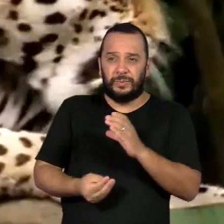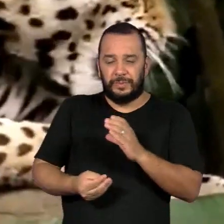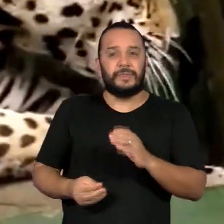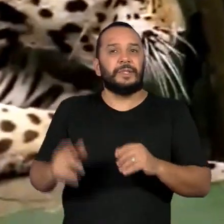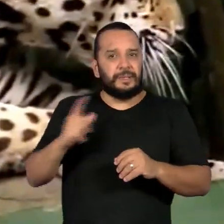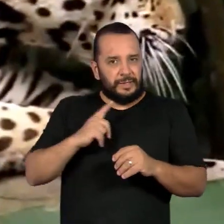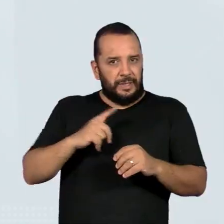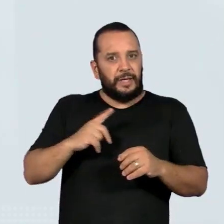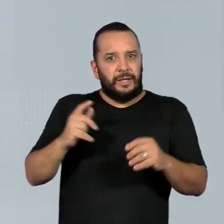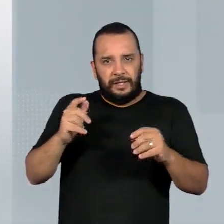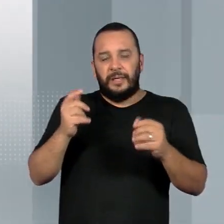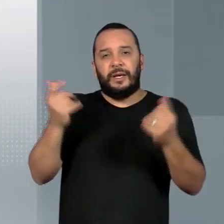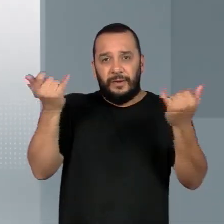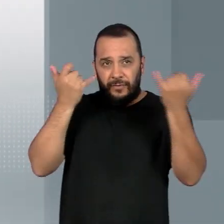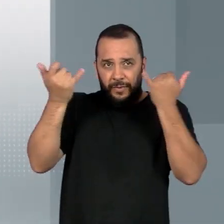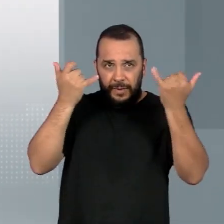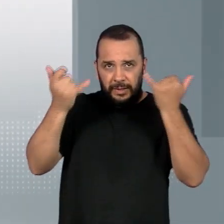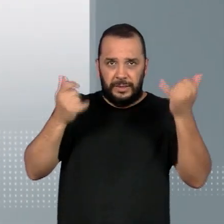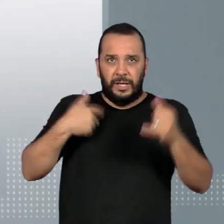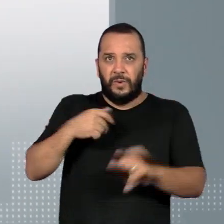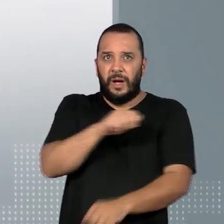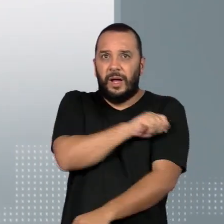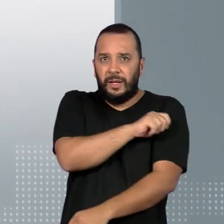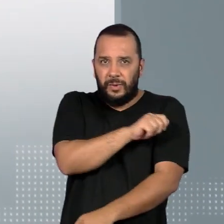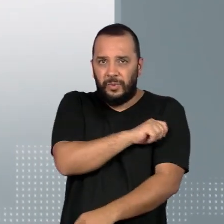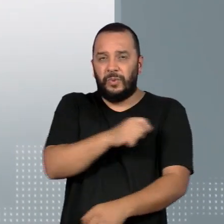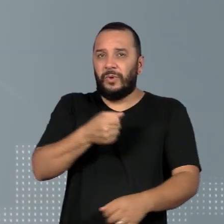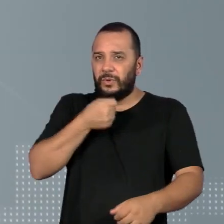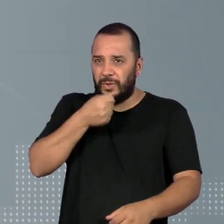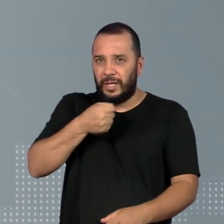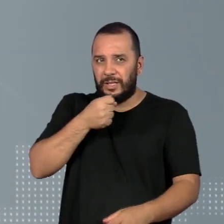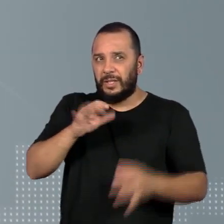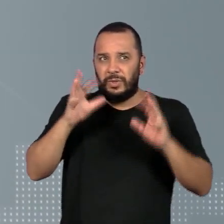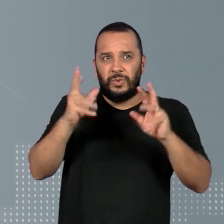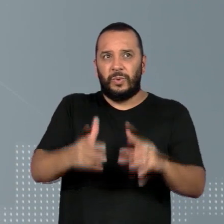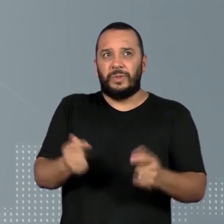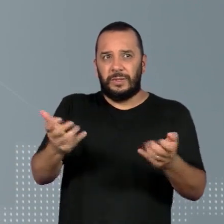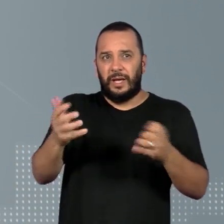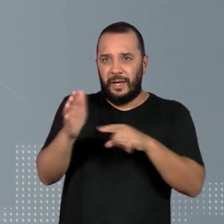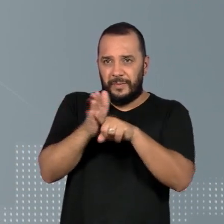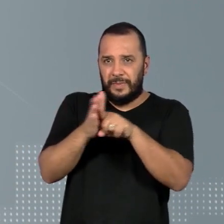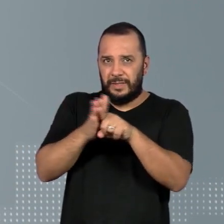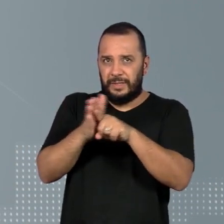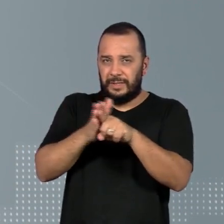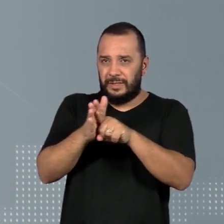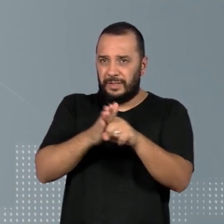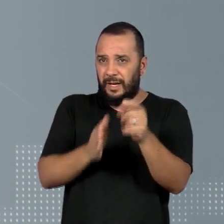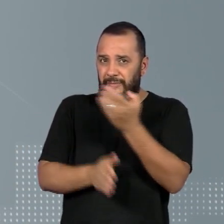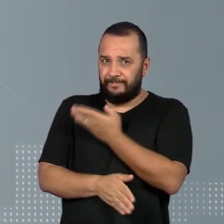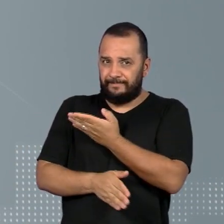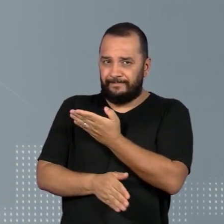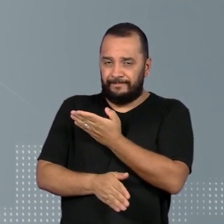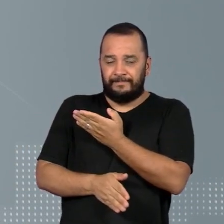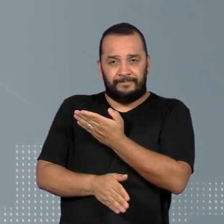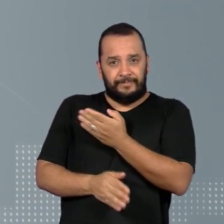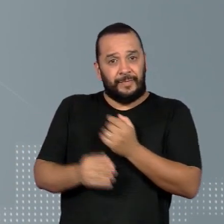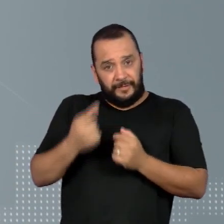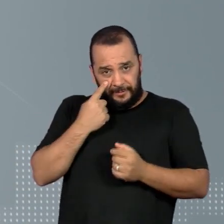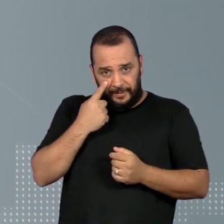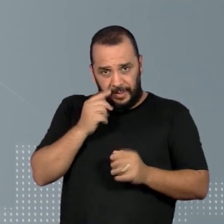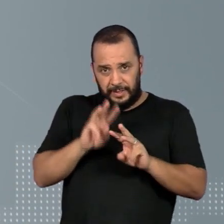estudantes, jornalistas e todos que queiram pesquisar os animais ameaçados. Para ter acesso, entre no